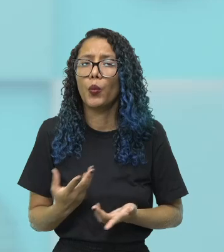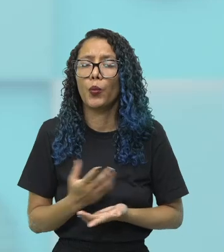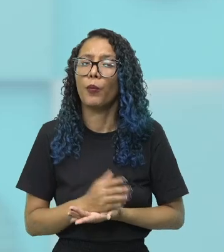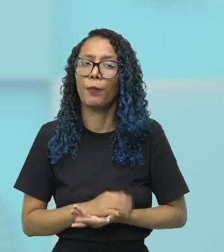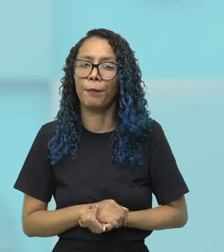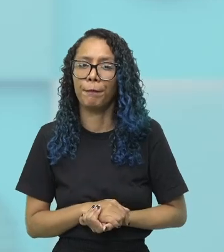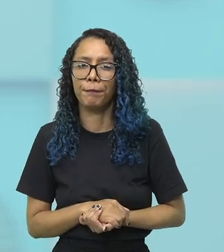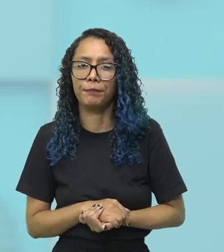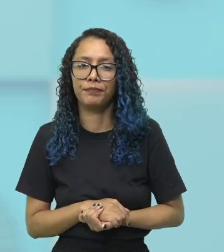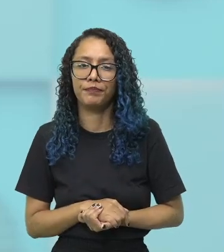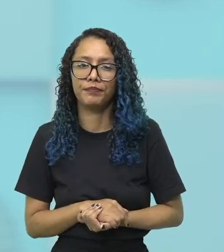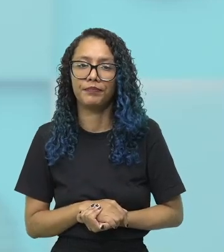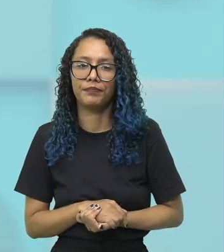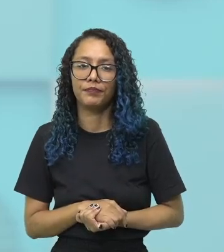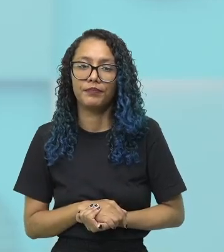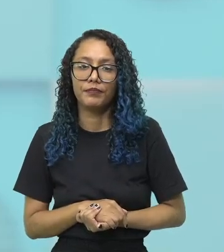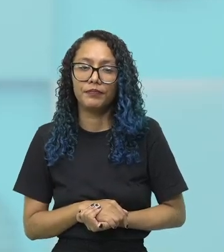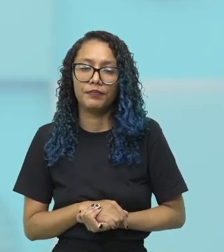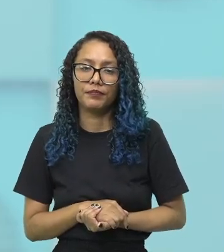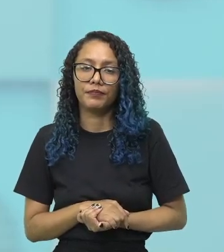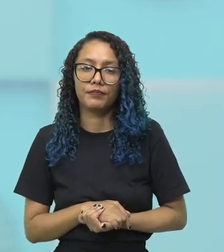Ele é um termo